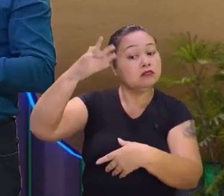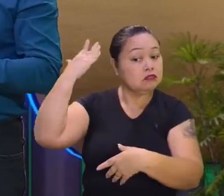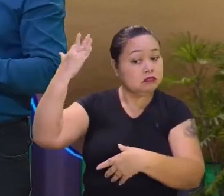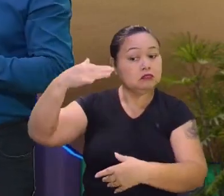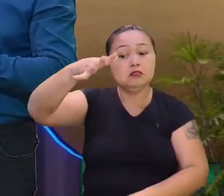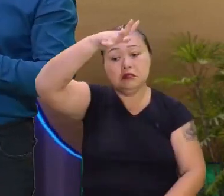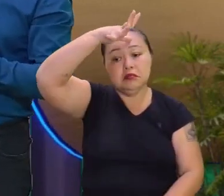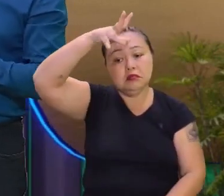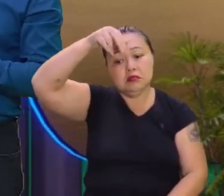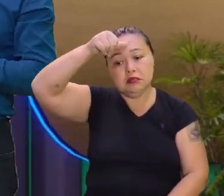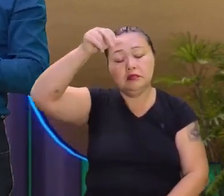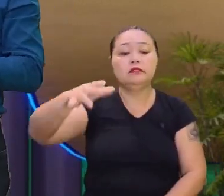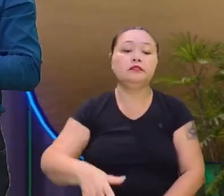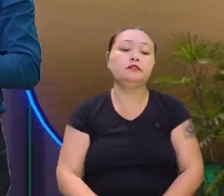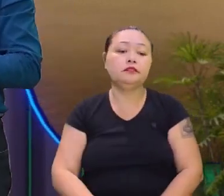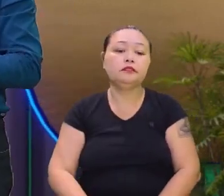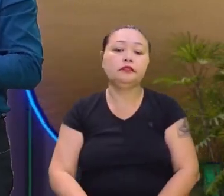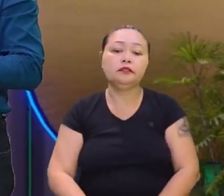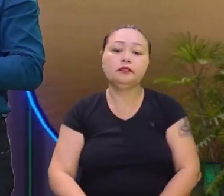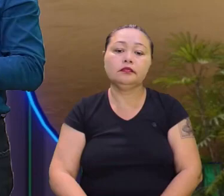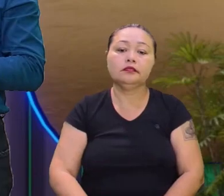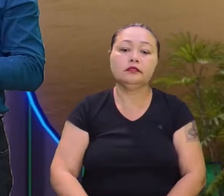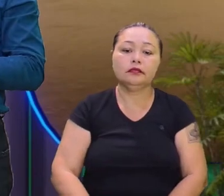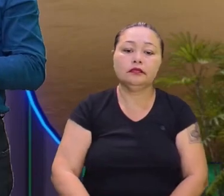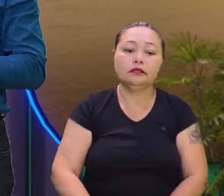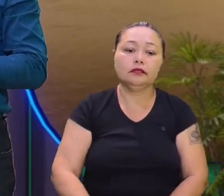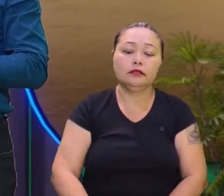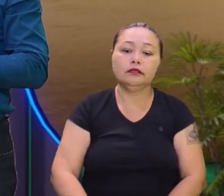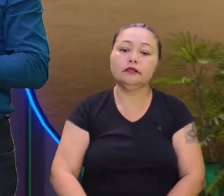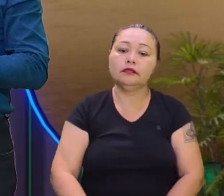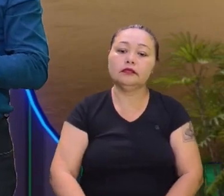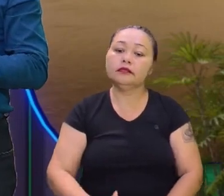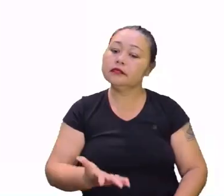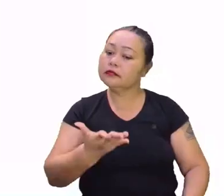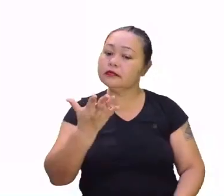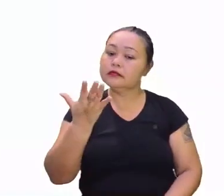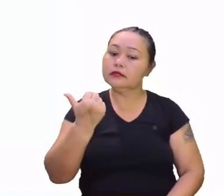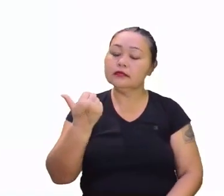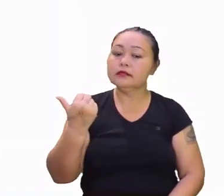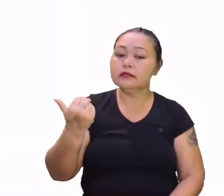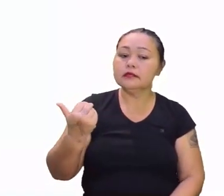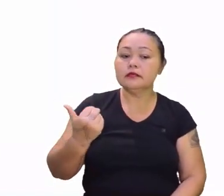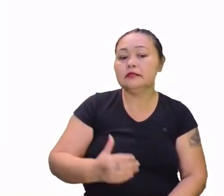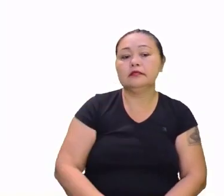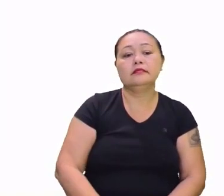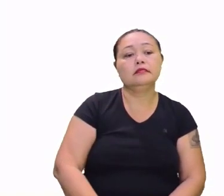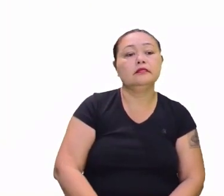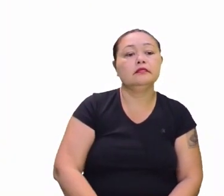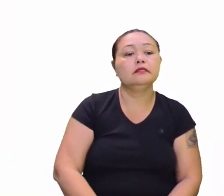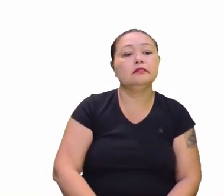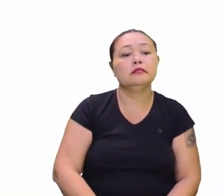causa deste tipo de atitude. Isso mesmo. Beleza? Beleza, Wilson. Vamos lá, então.